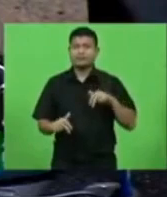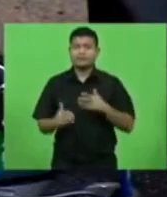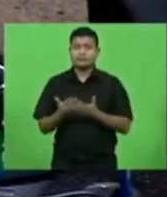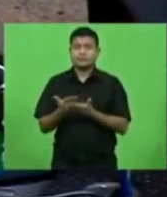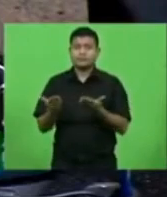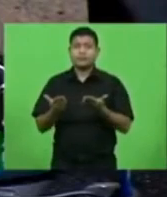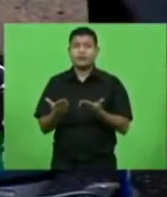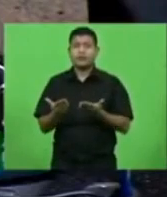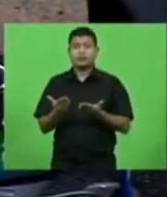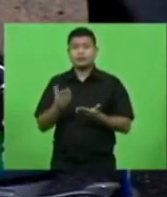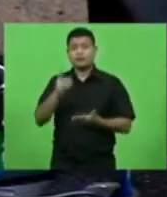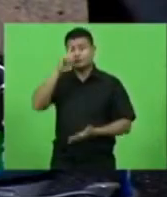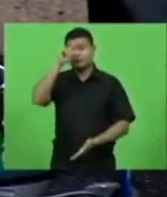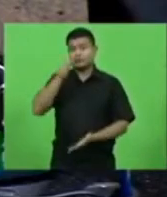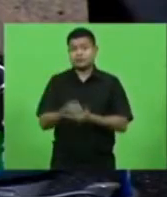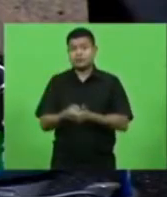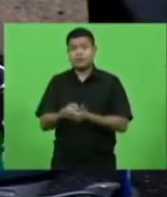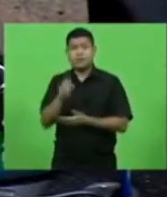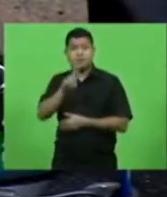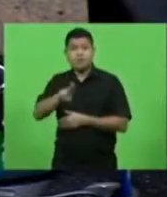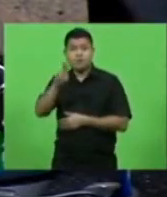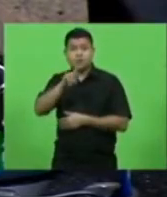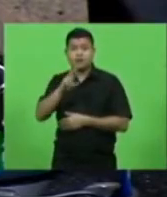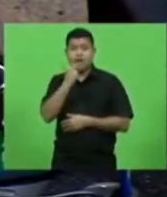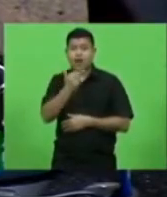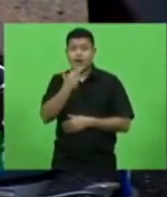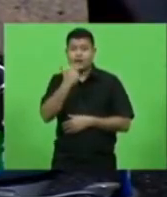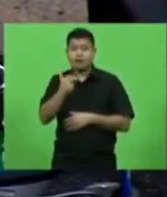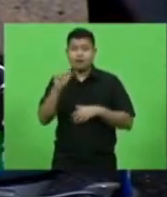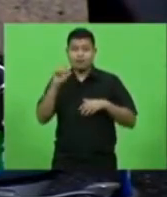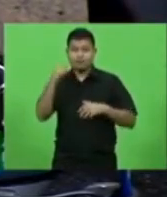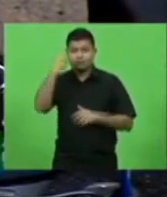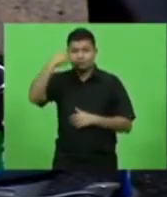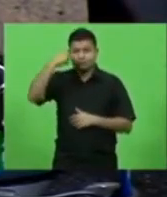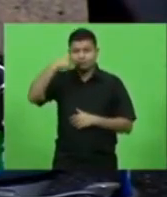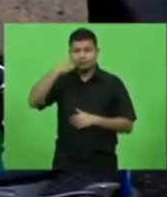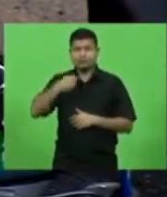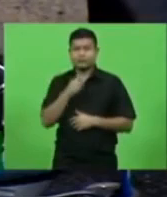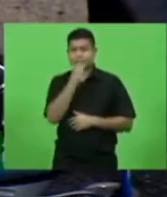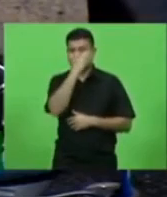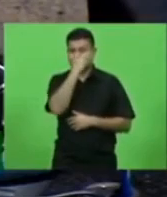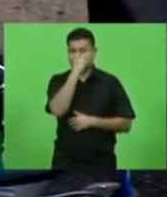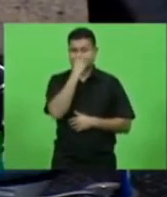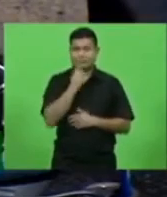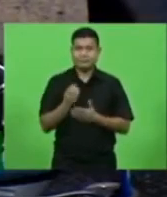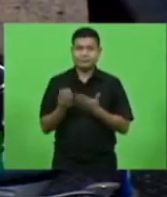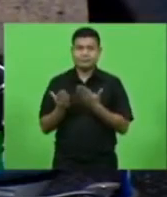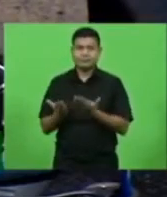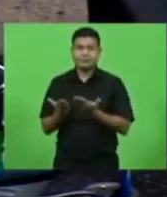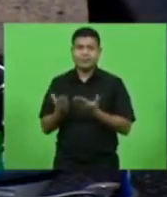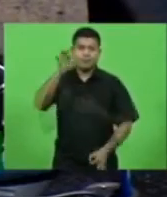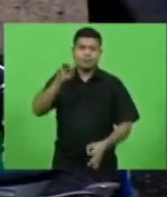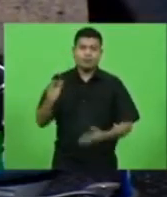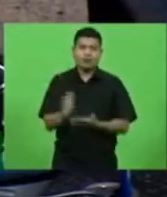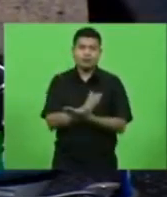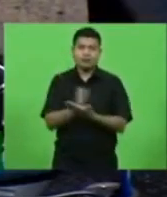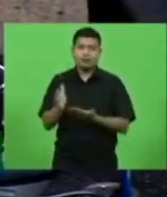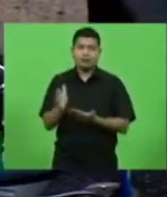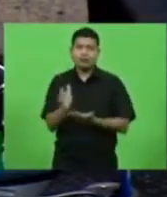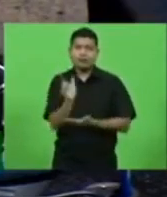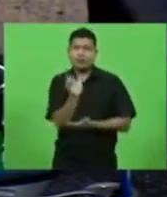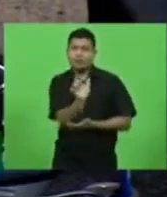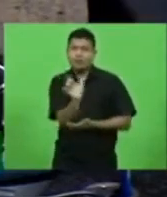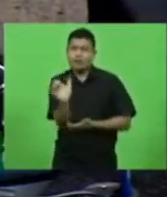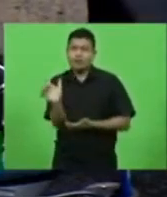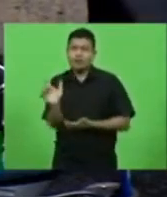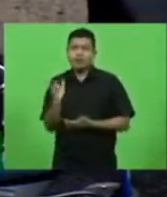uso da língua espanhola. Definindo e escolhendo, então, por exemplo, nesse documento extenso, que, por exemplo, as palavras têm